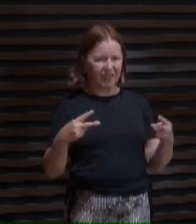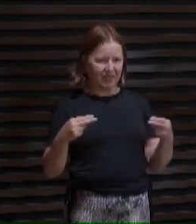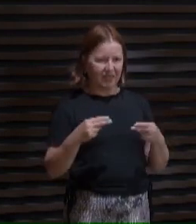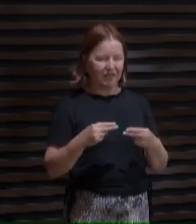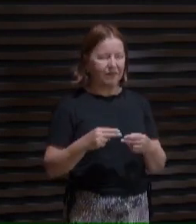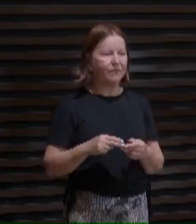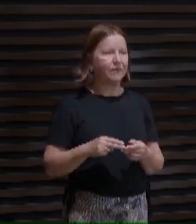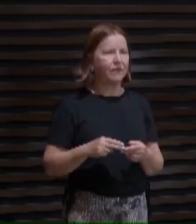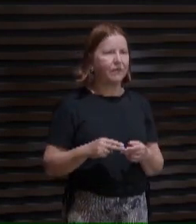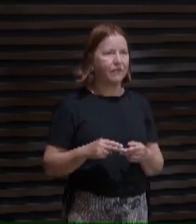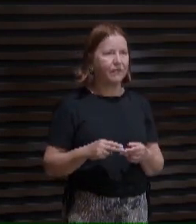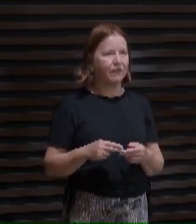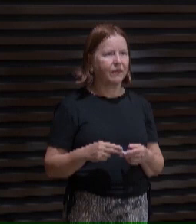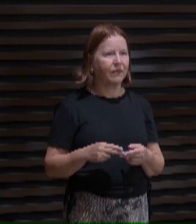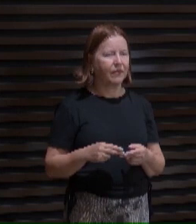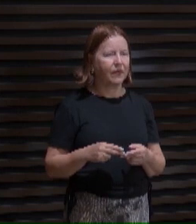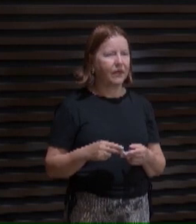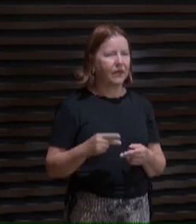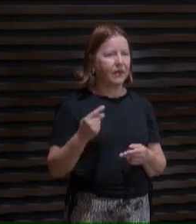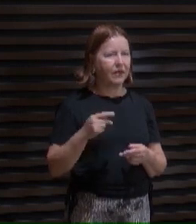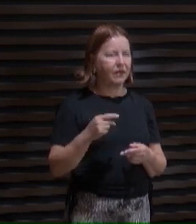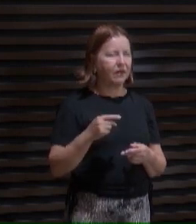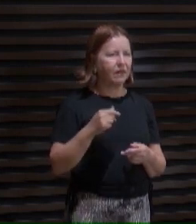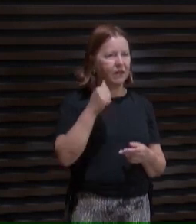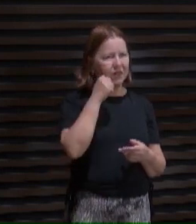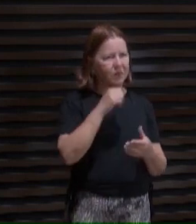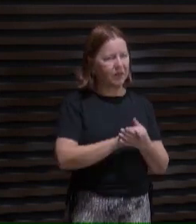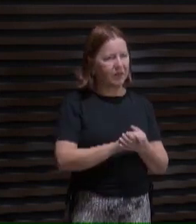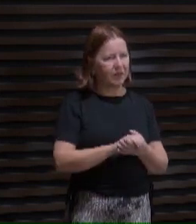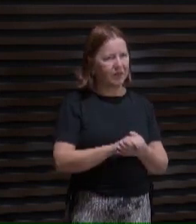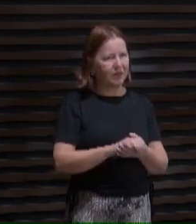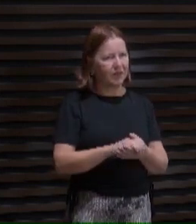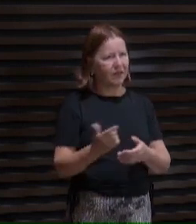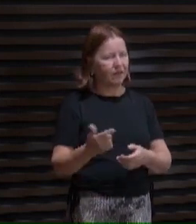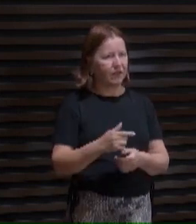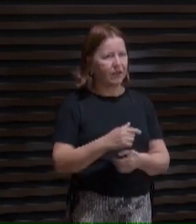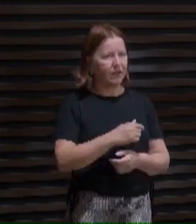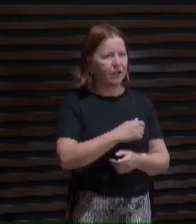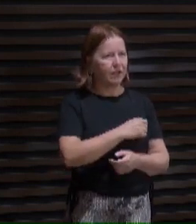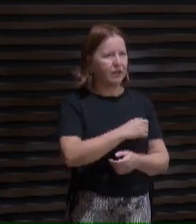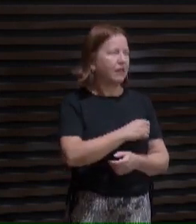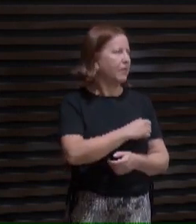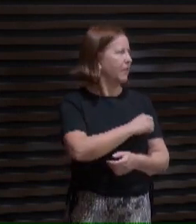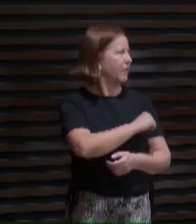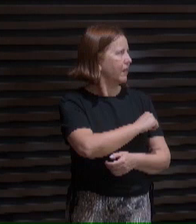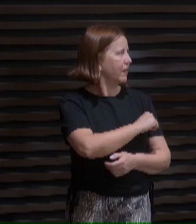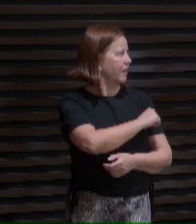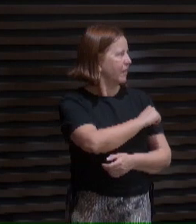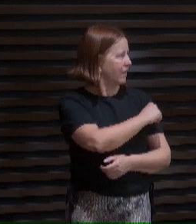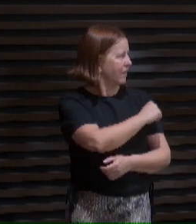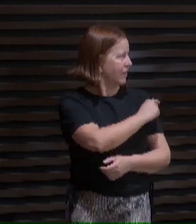Piauí, família do Piauí. Ele olhou para mim e disse assim: pastor, o que é esse cara? É